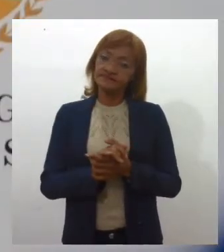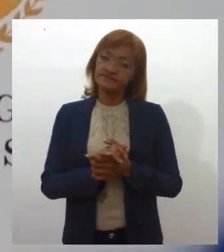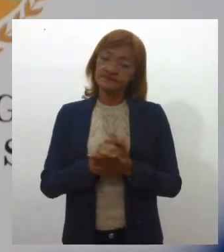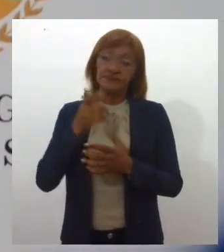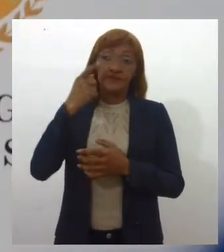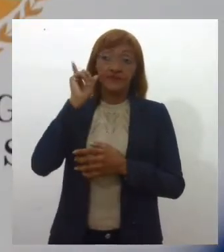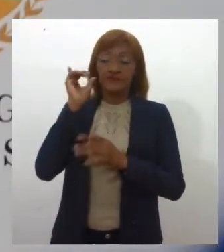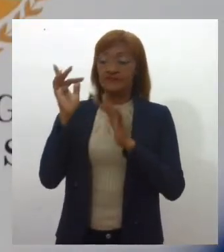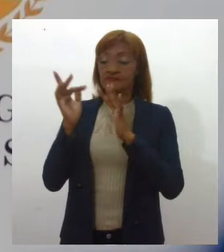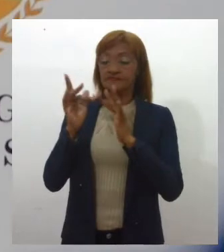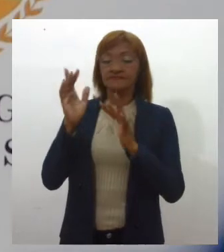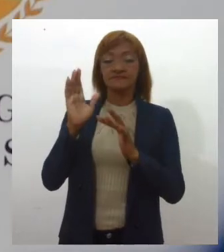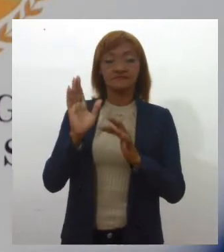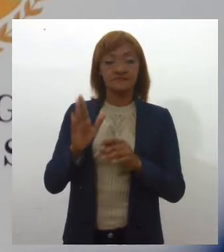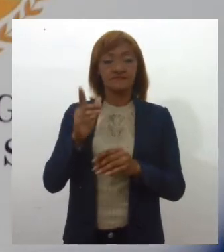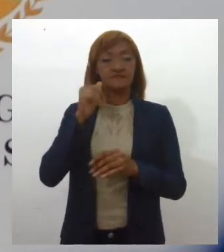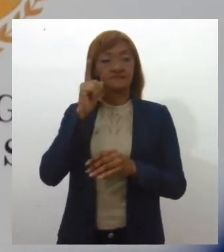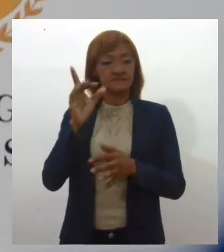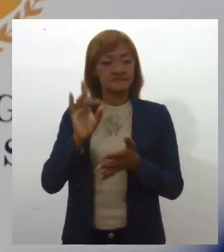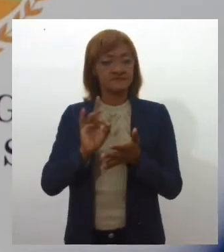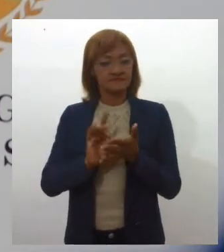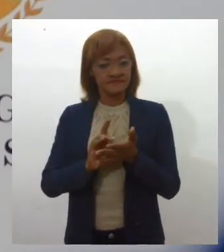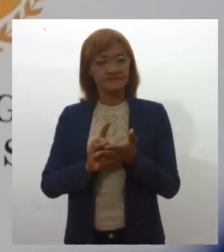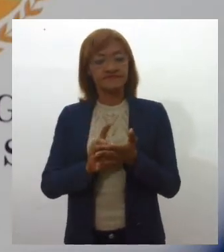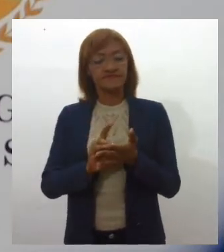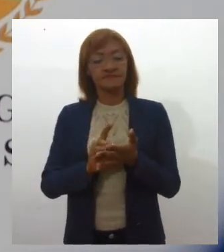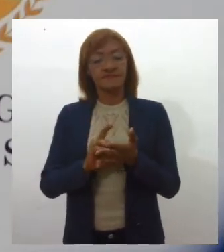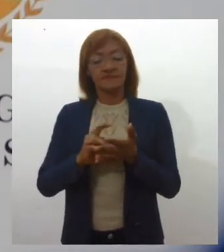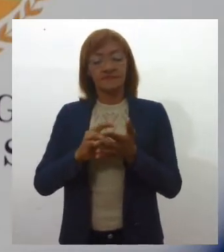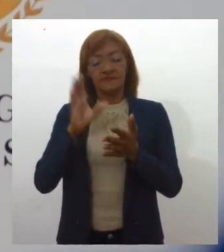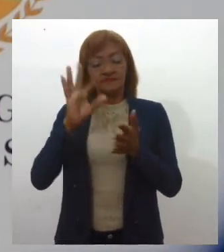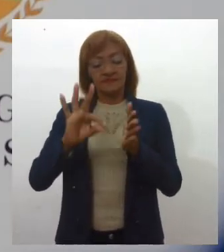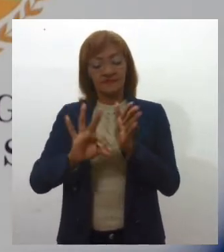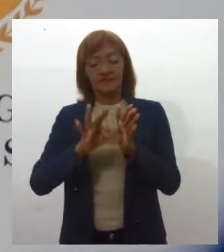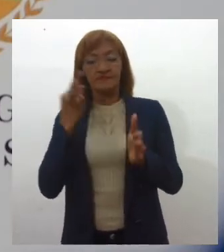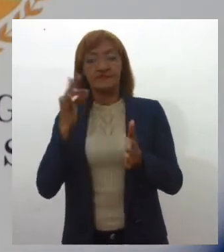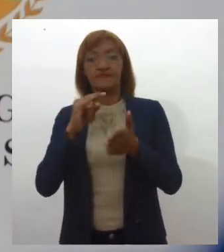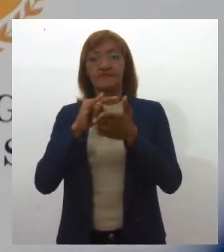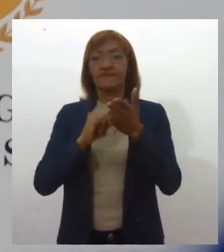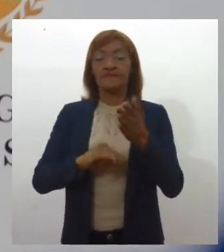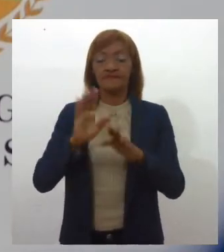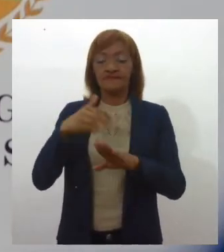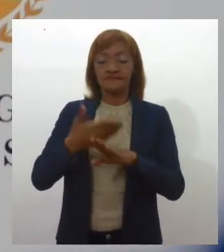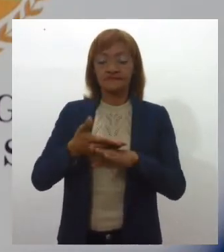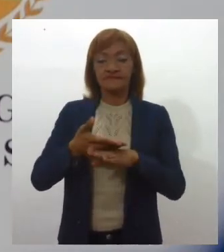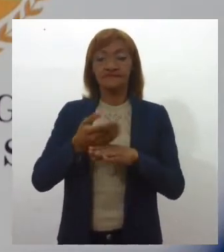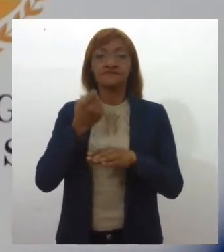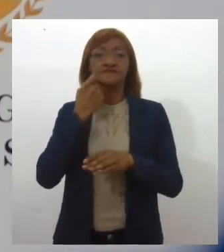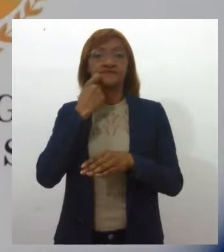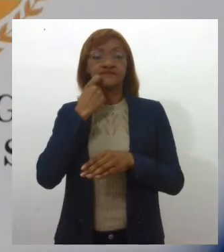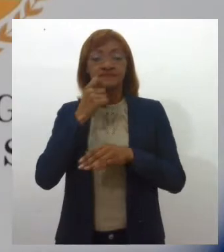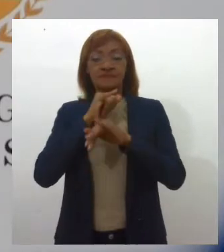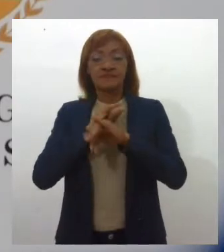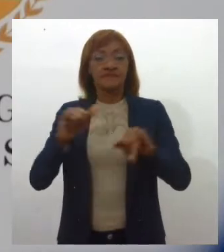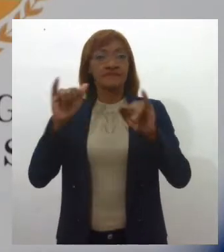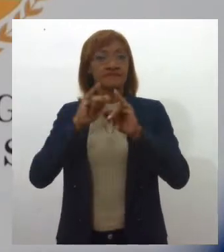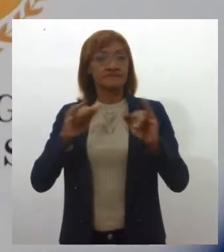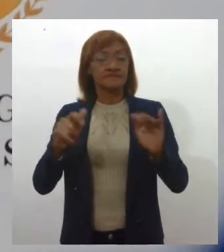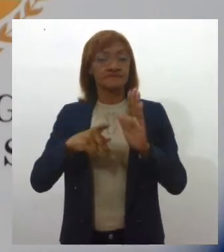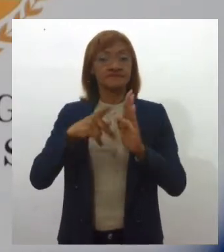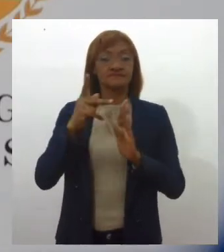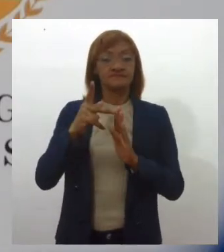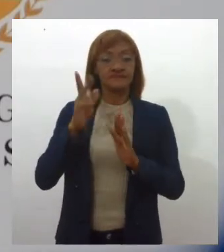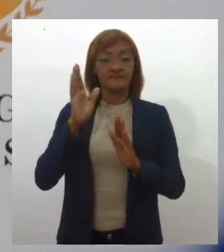ontem, ele conseguiu realmente esse compromisso de firmar e com, até sexta-feira de sair essas publicações dessa portaria, tanto para o